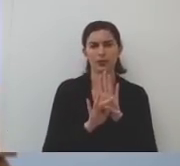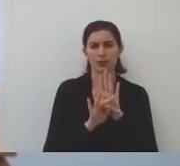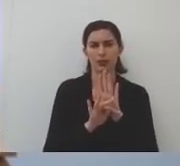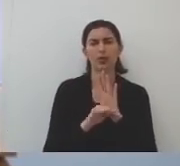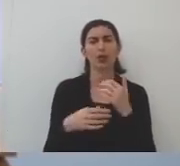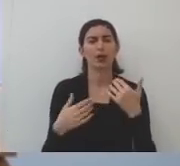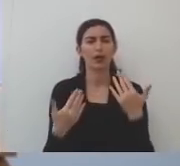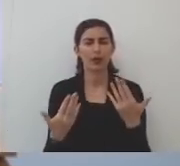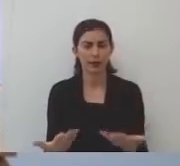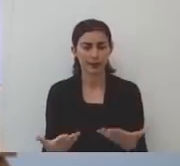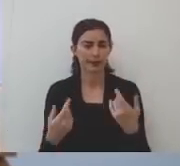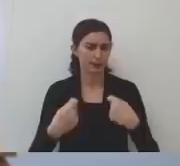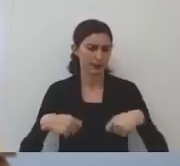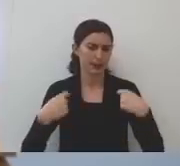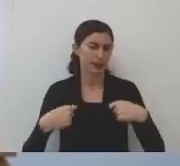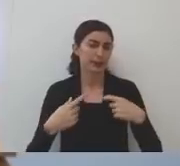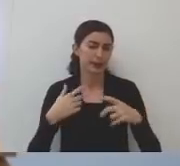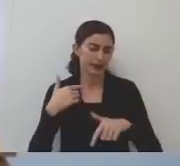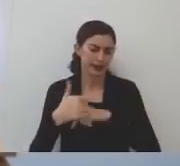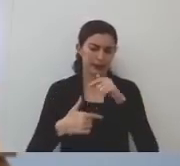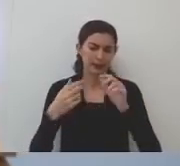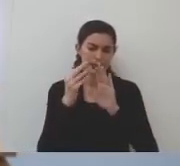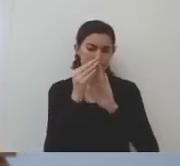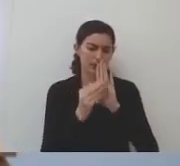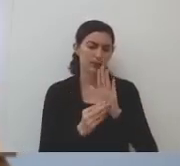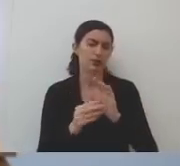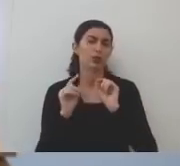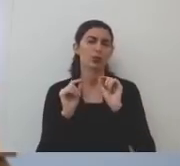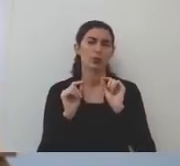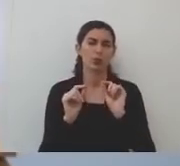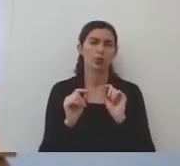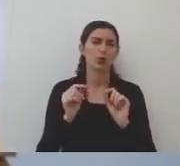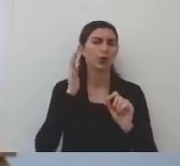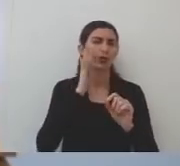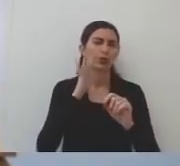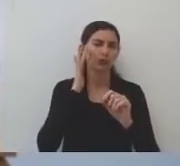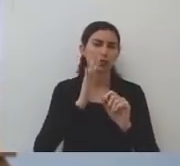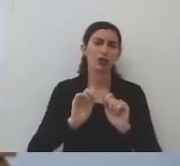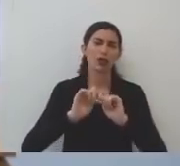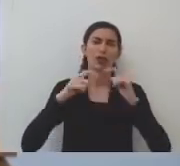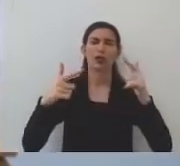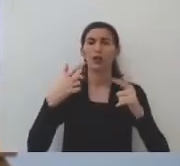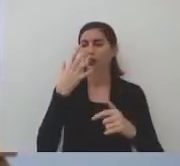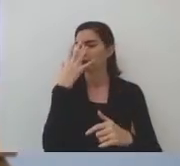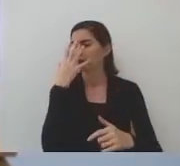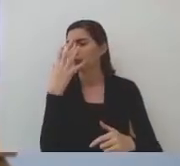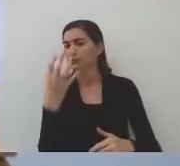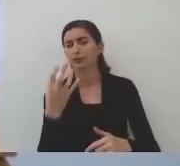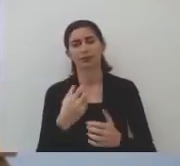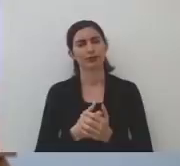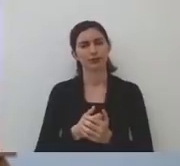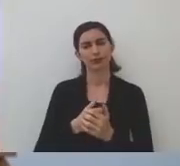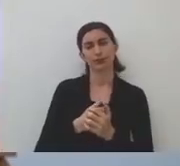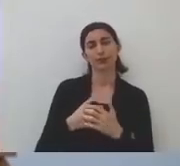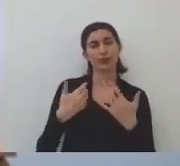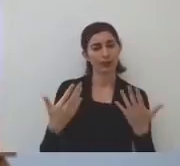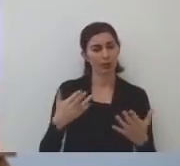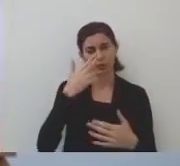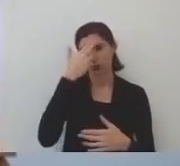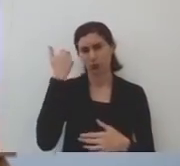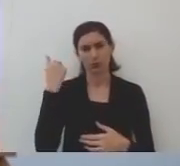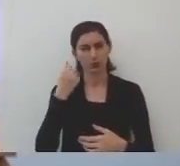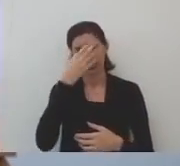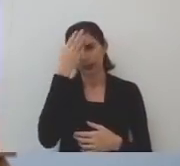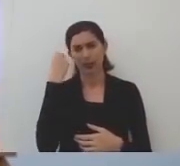nosso texto. A gente precisa trabalhar de uma forma mais compreensível e mais atrativa, nunca esqueçam isso. Então, essa